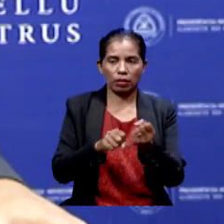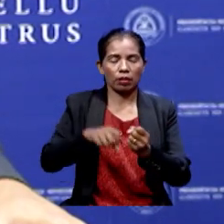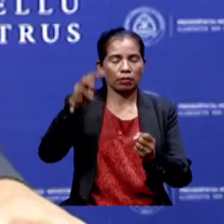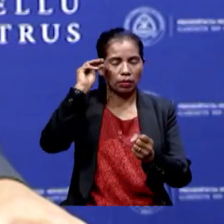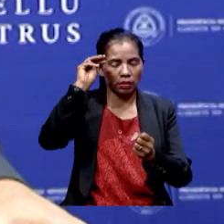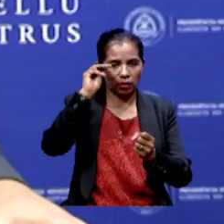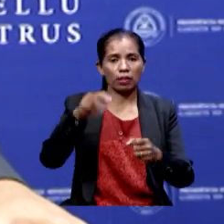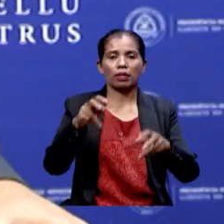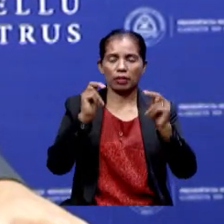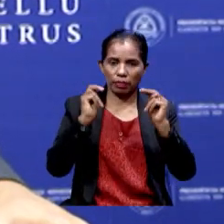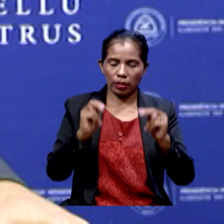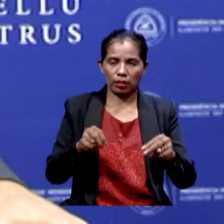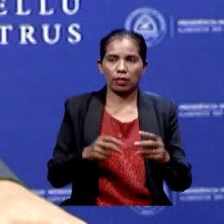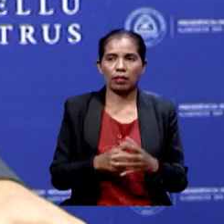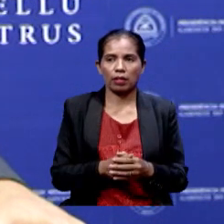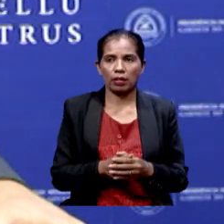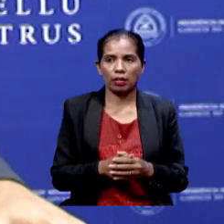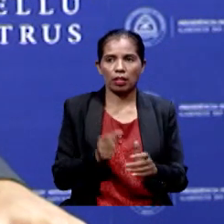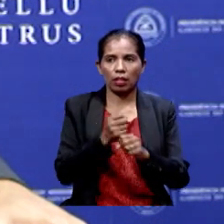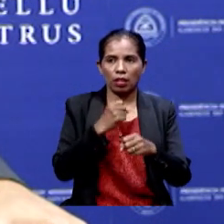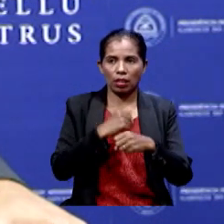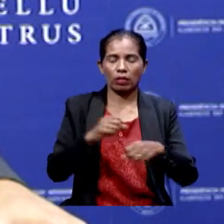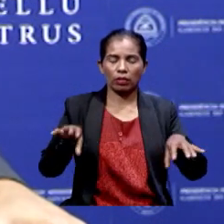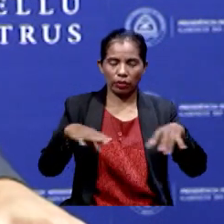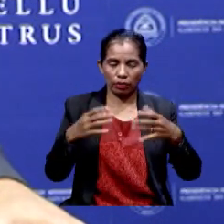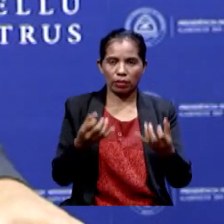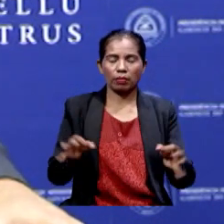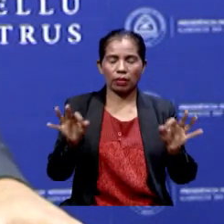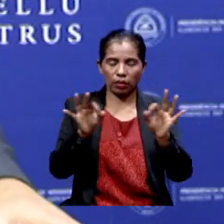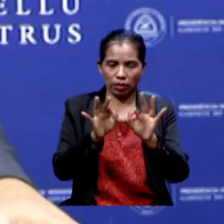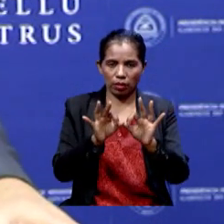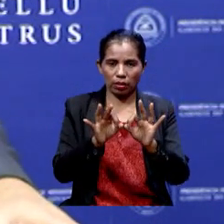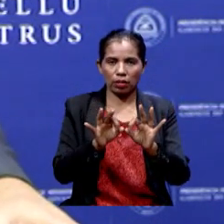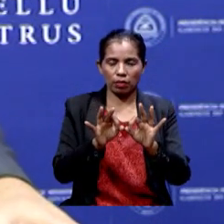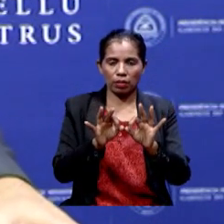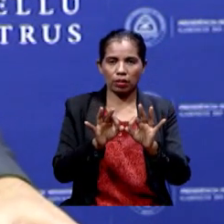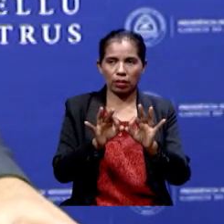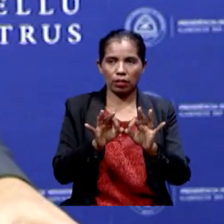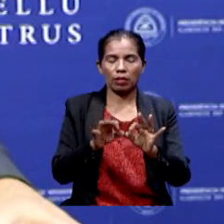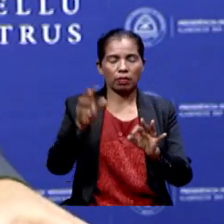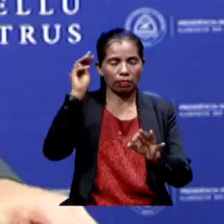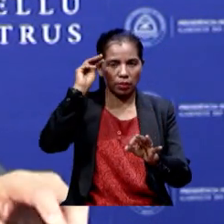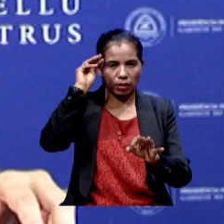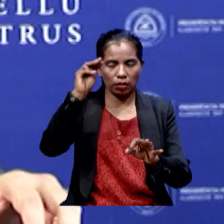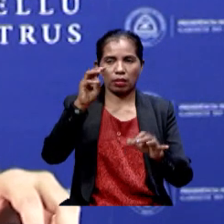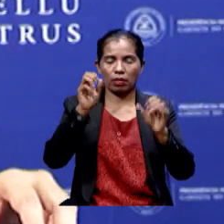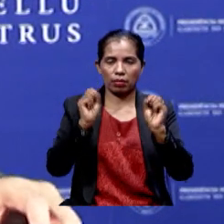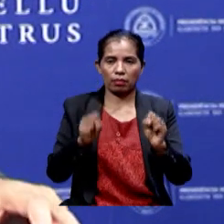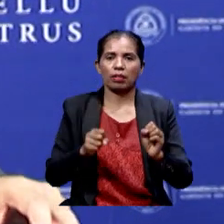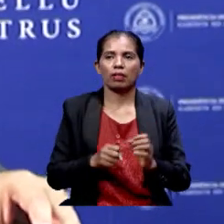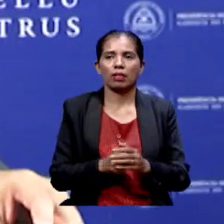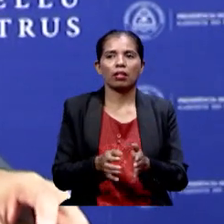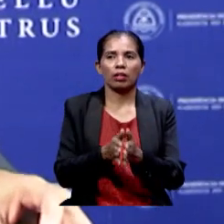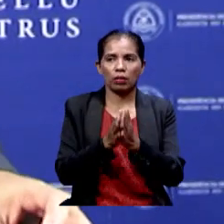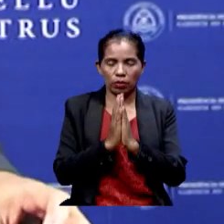que se precisa, e há o serviço importante de bem que o Ministério Rasse que se precisa, o Ministério Rasse pele, uso